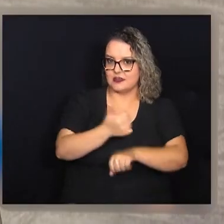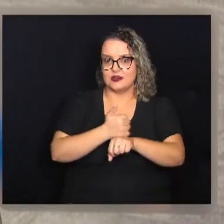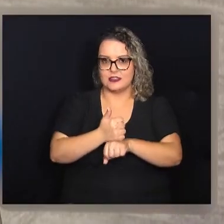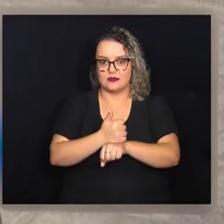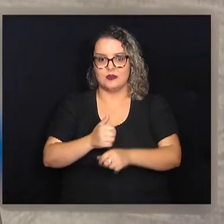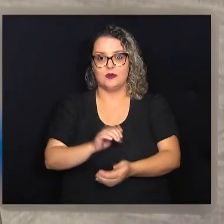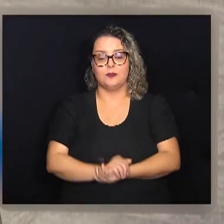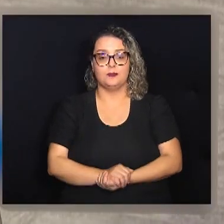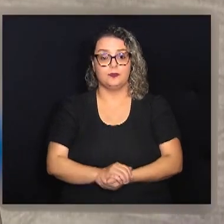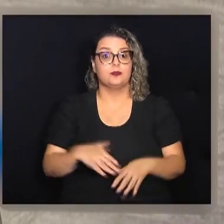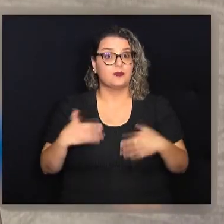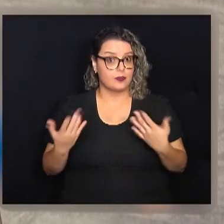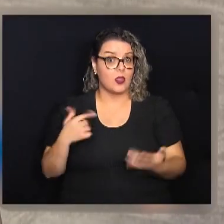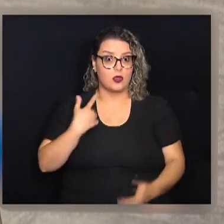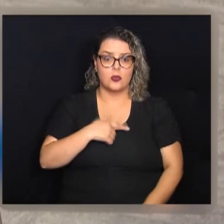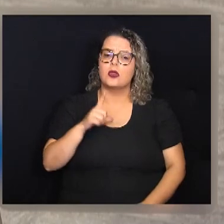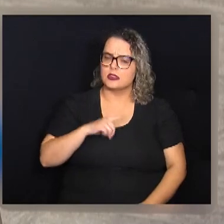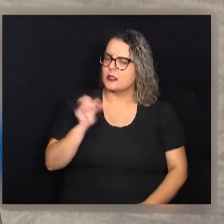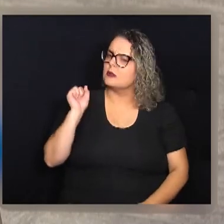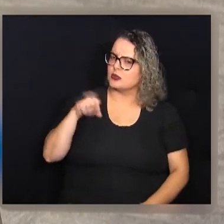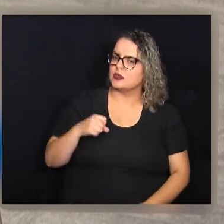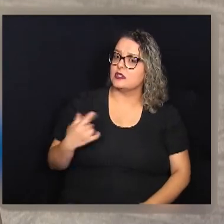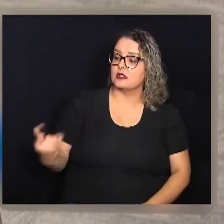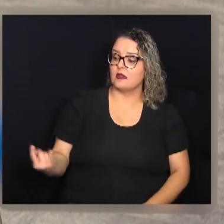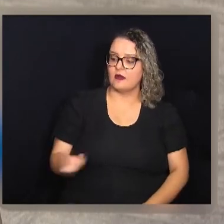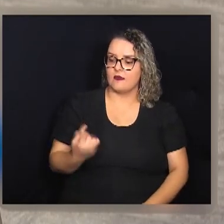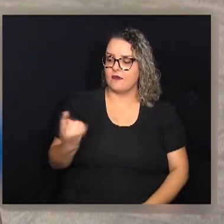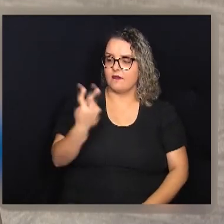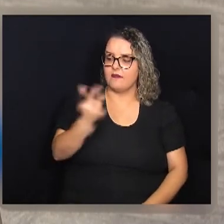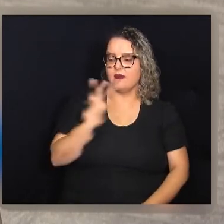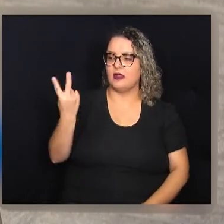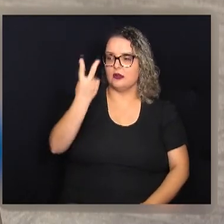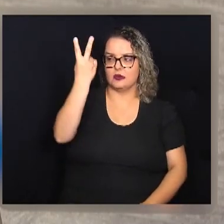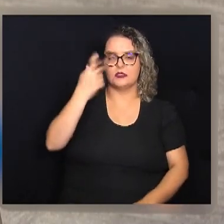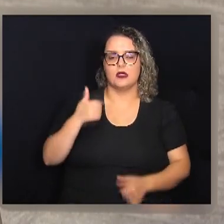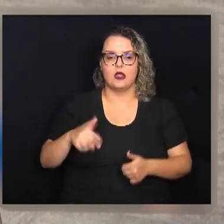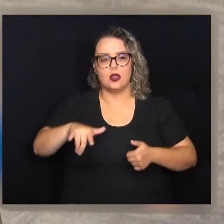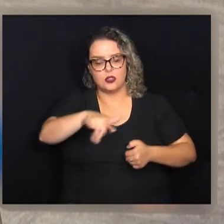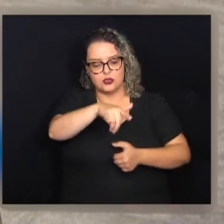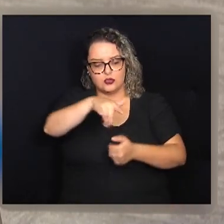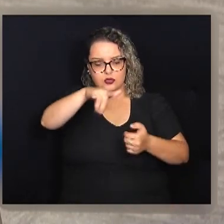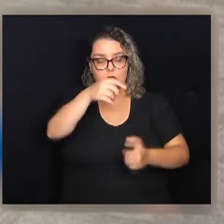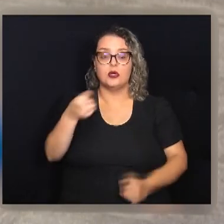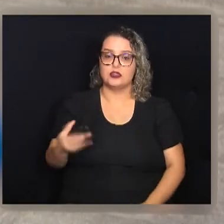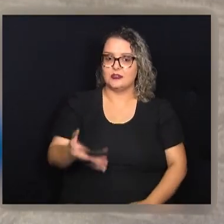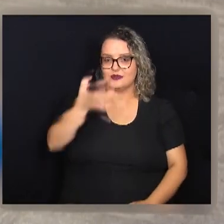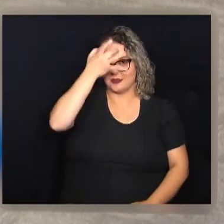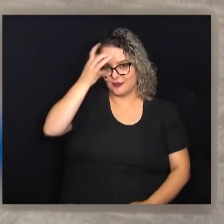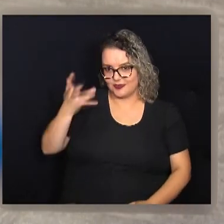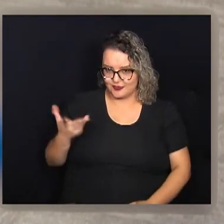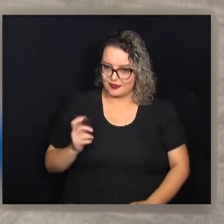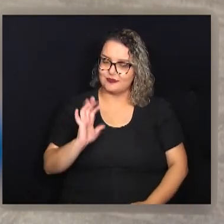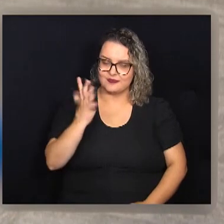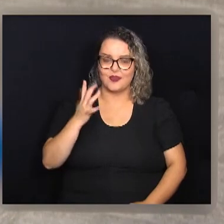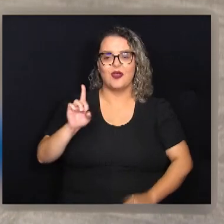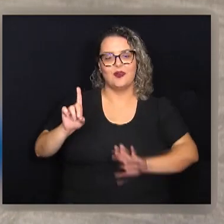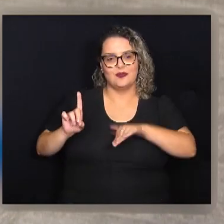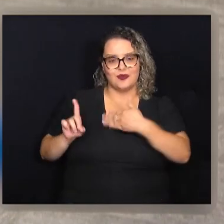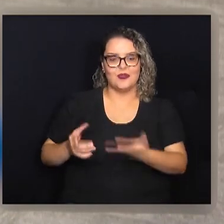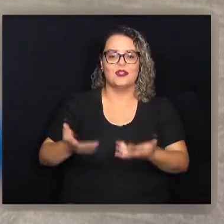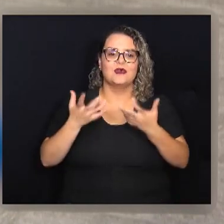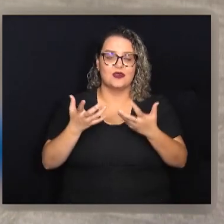vai trazer até ele a possibilidade dele sonhar e ser grande,